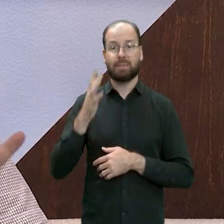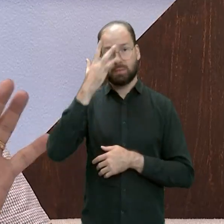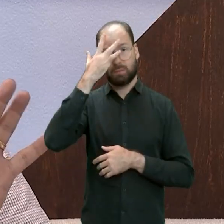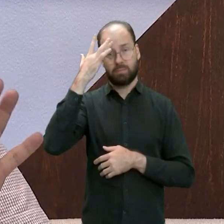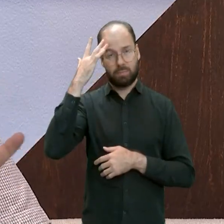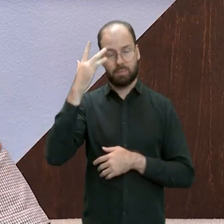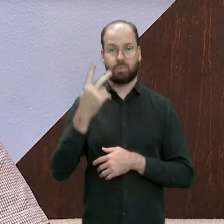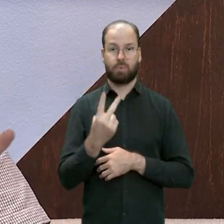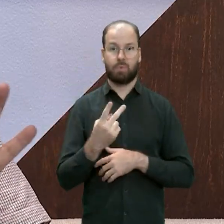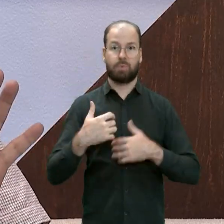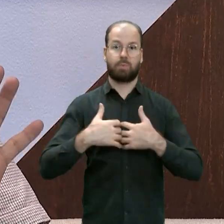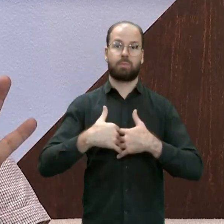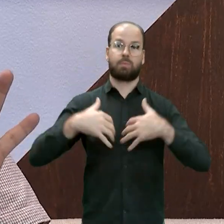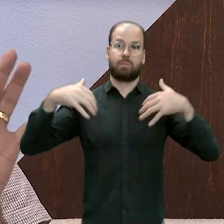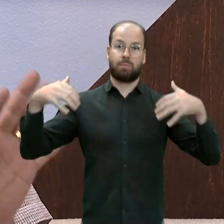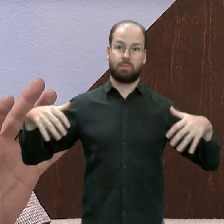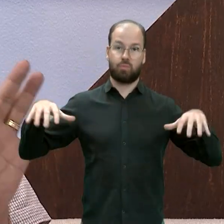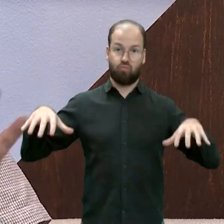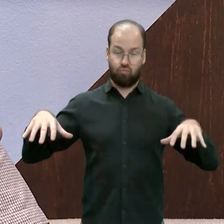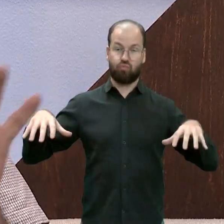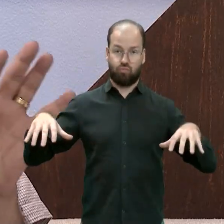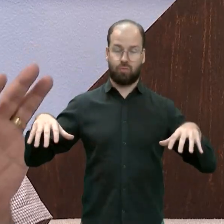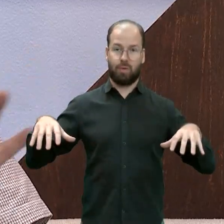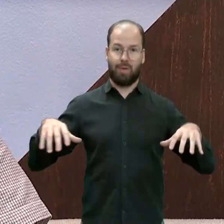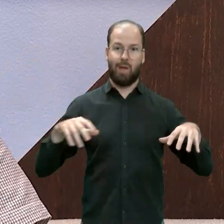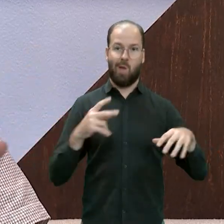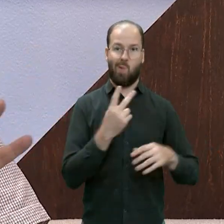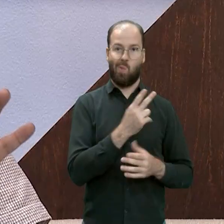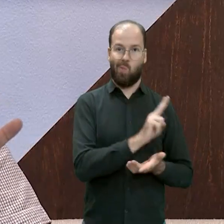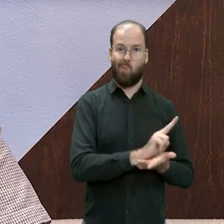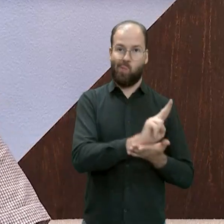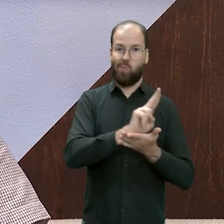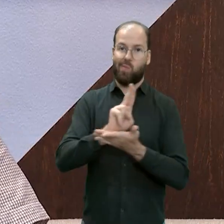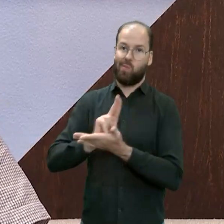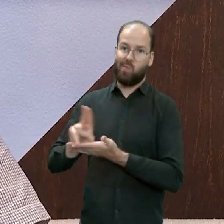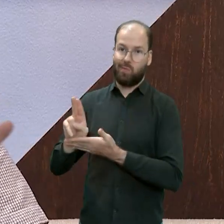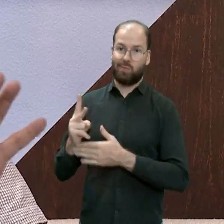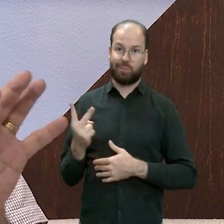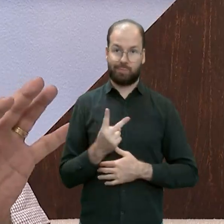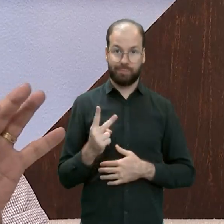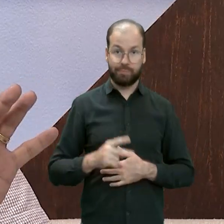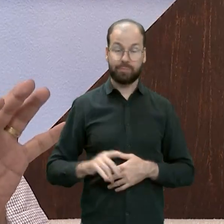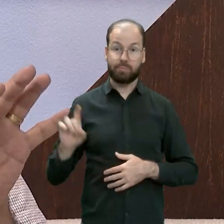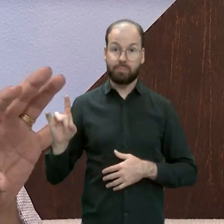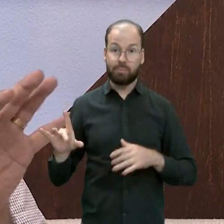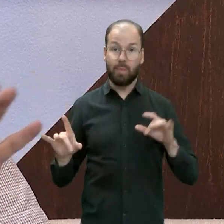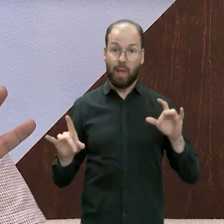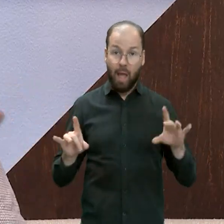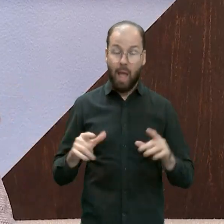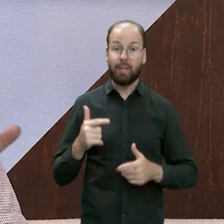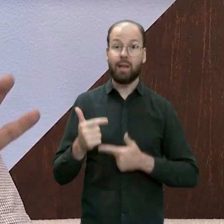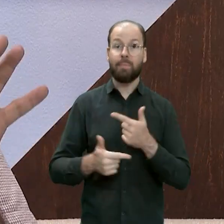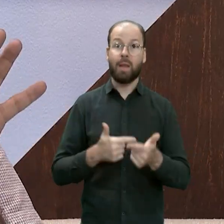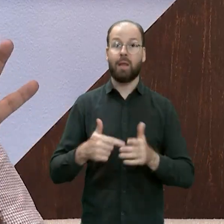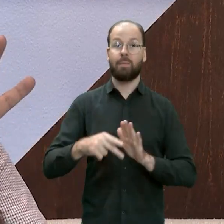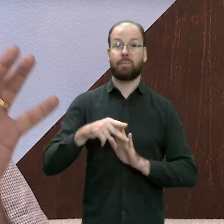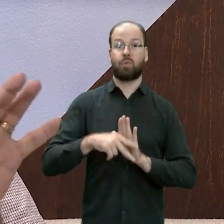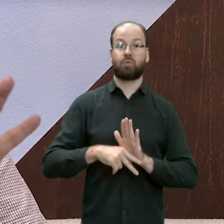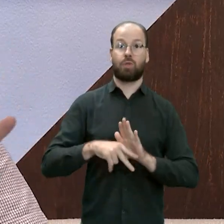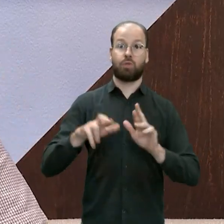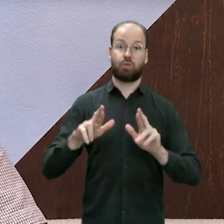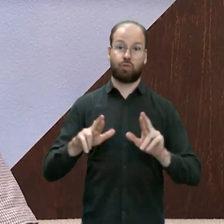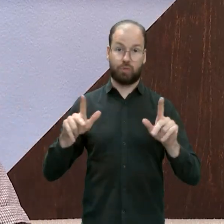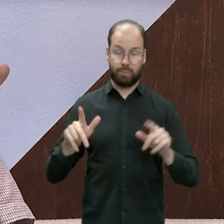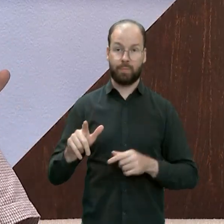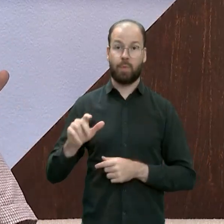nos dois institutos, nas duas universidades, cada um trabalhando em projetos diferentes, com